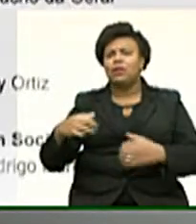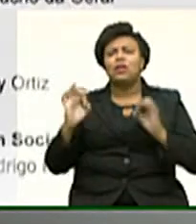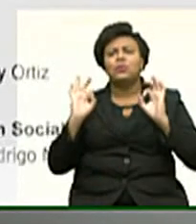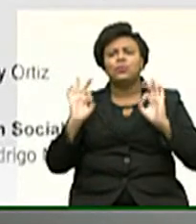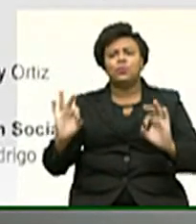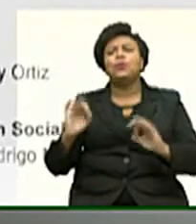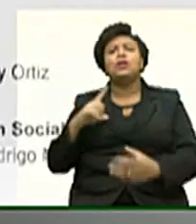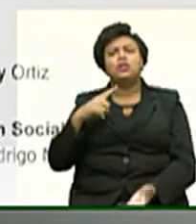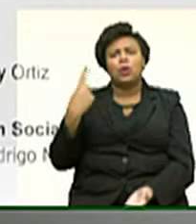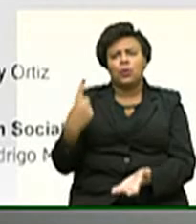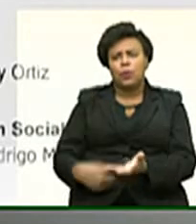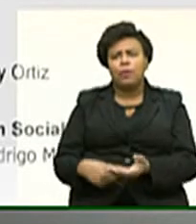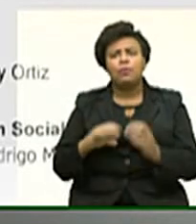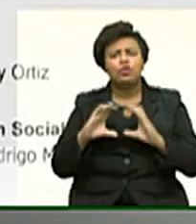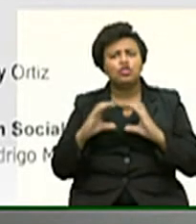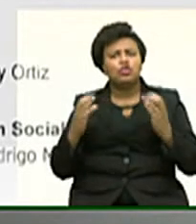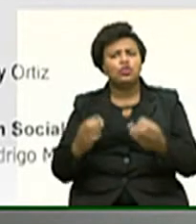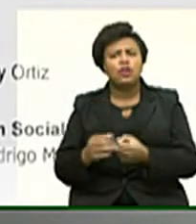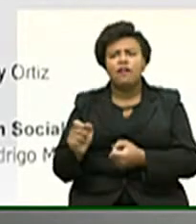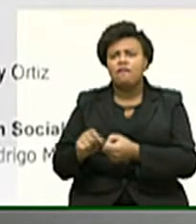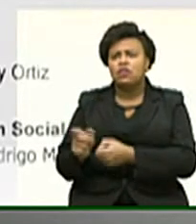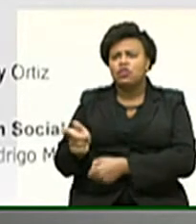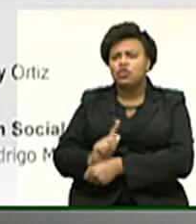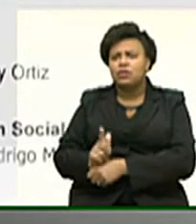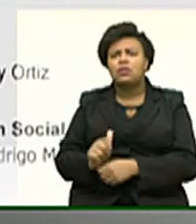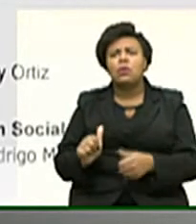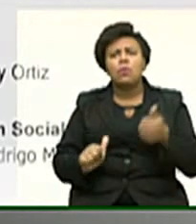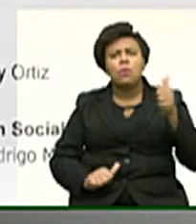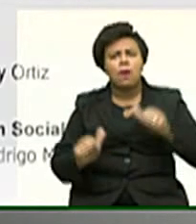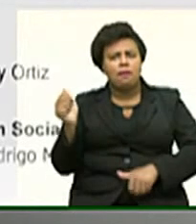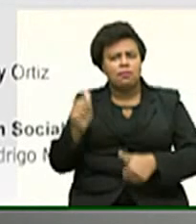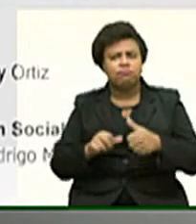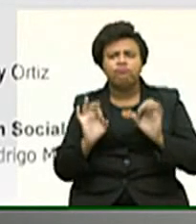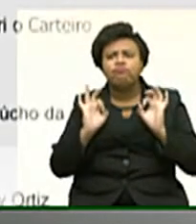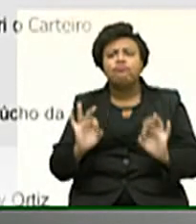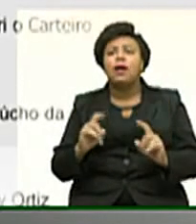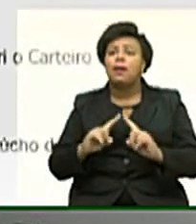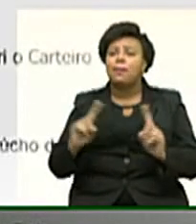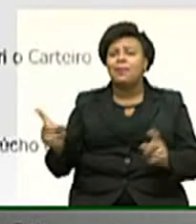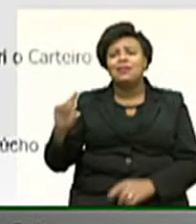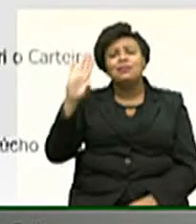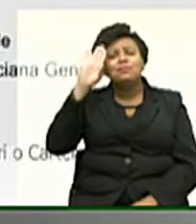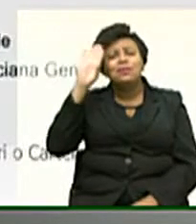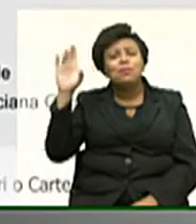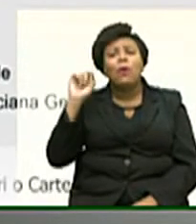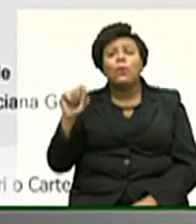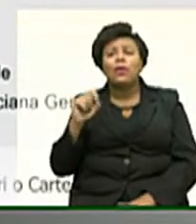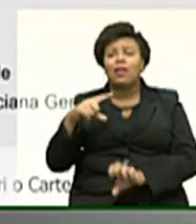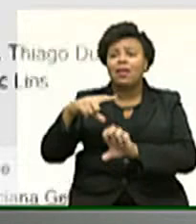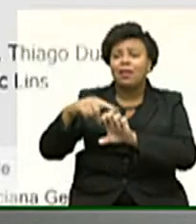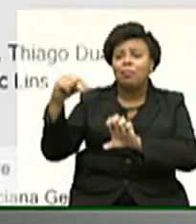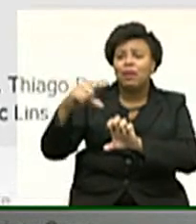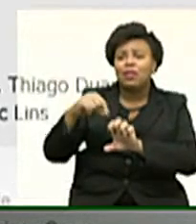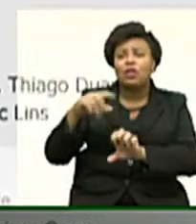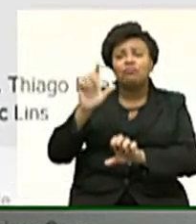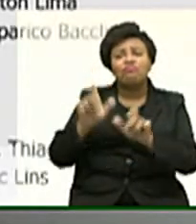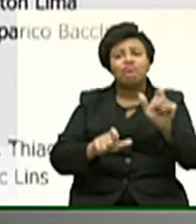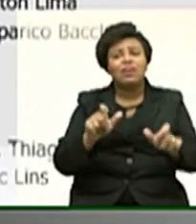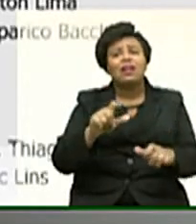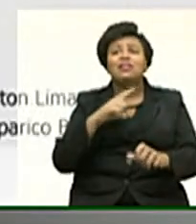comunidade, realmente fazendo uma gestão de muita qualidade. Mas principalmente pelos empreendedores, né?